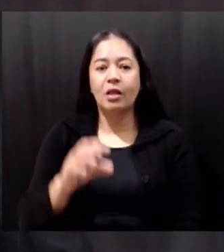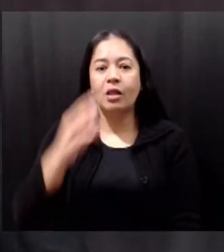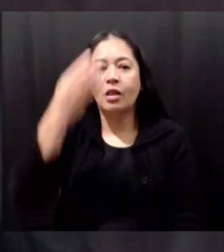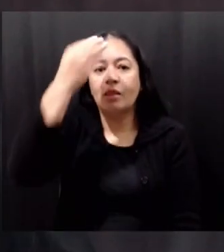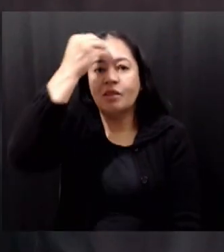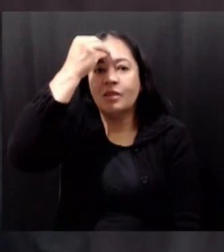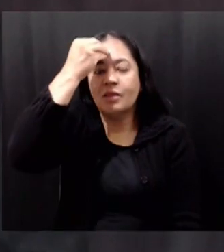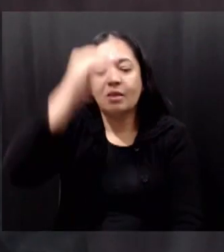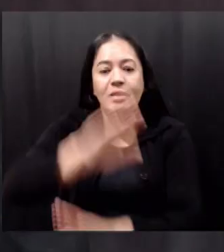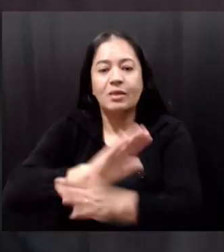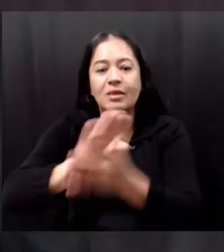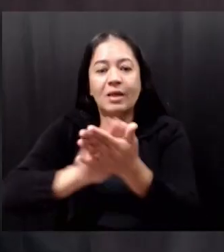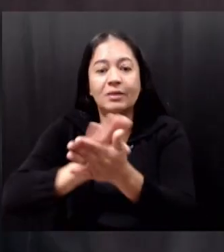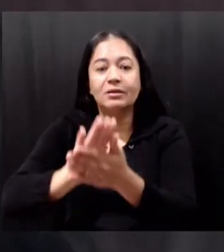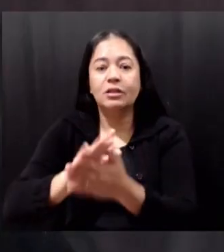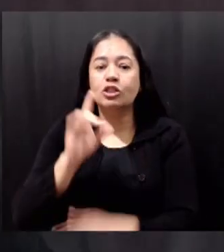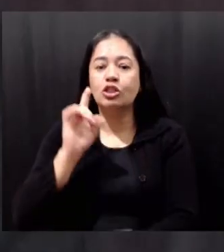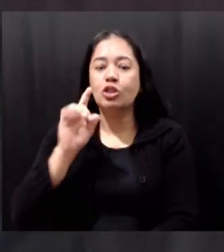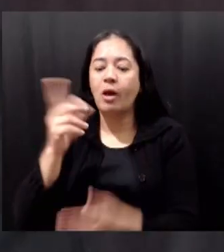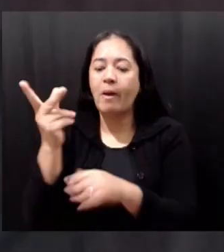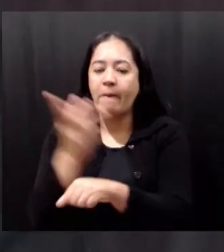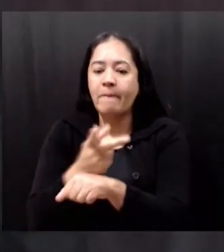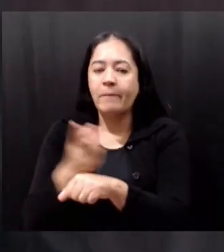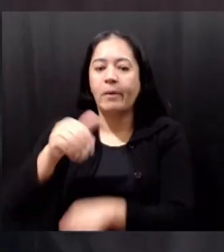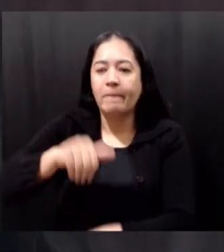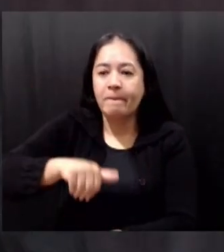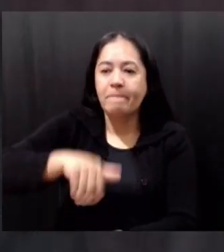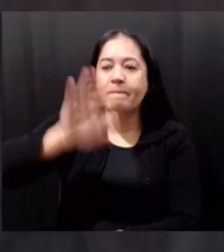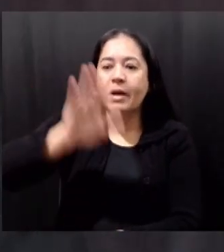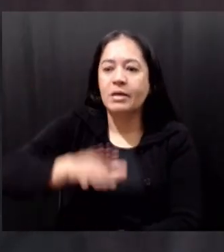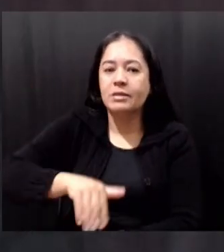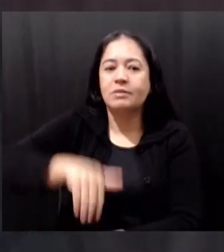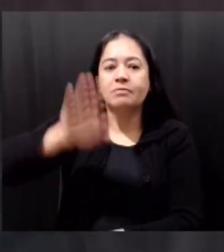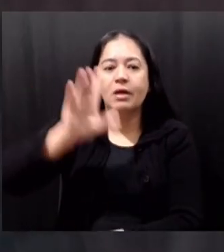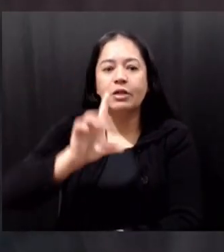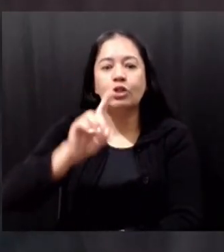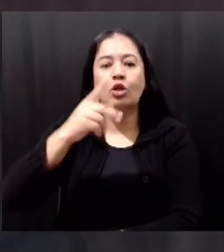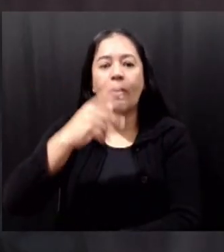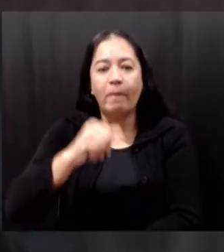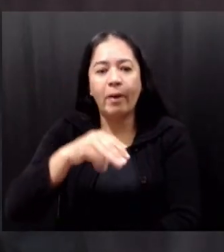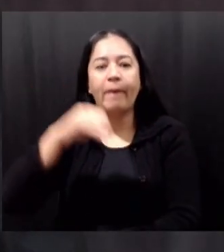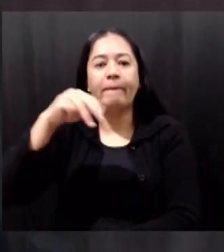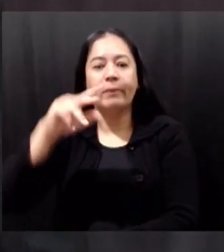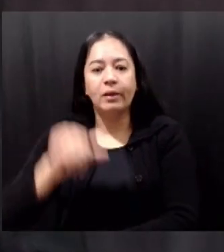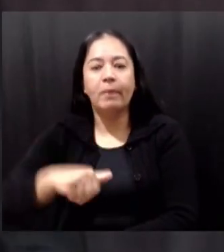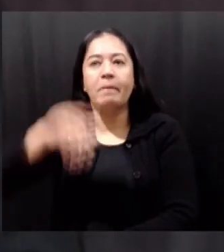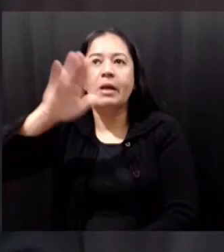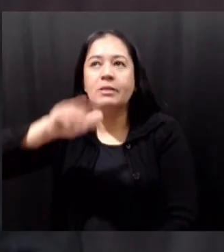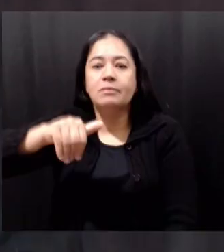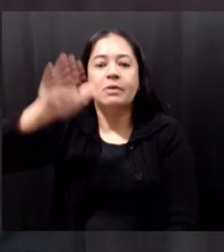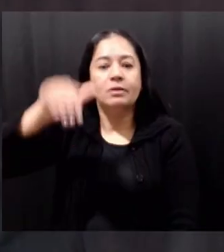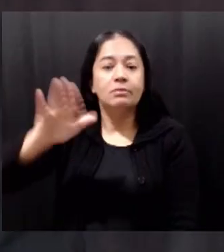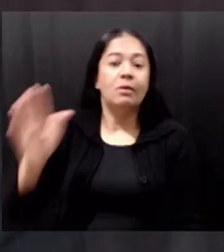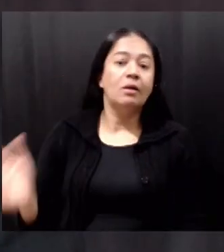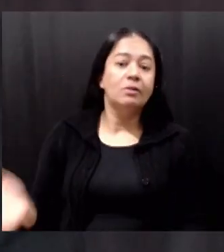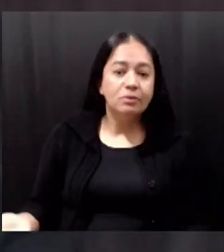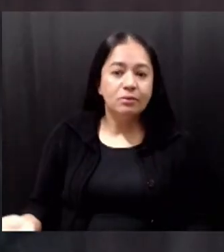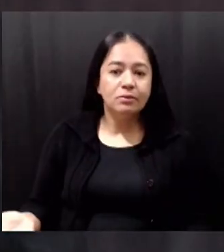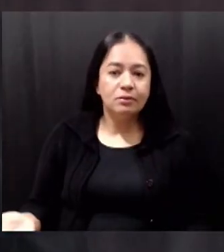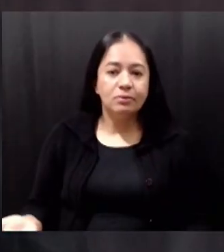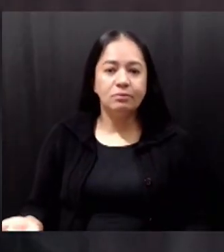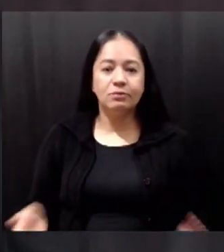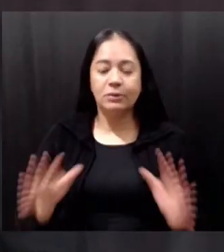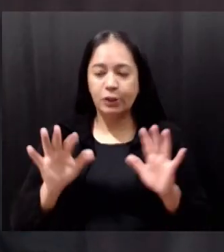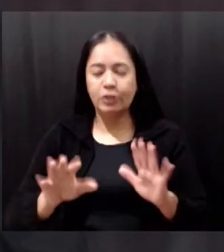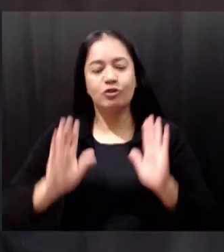ali buscando mais dopamina, mais dopamina, mais dopamina. E aquilo foi feito para isso mesmo,